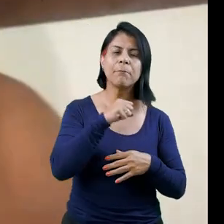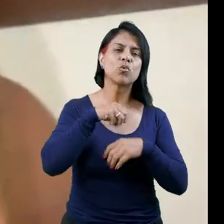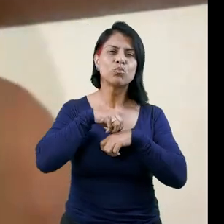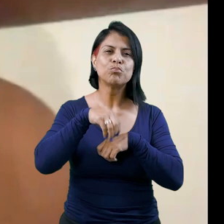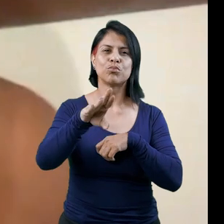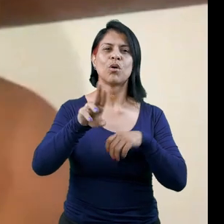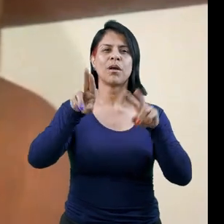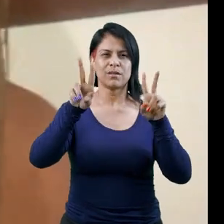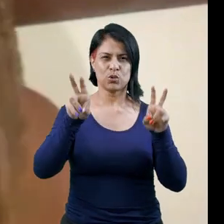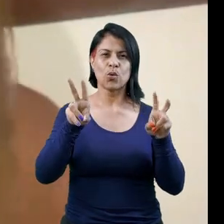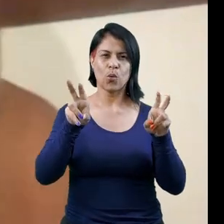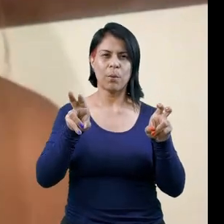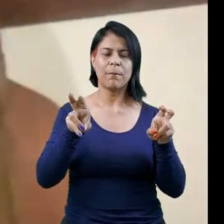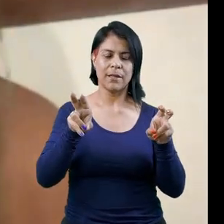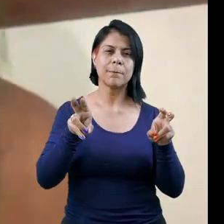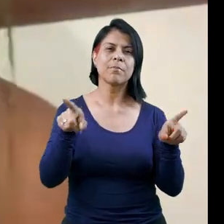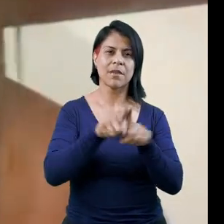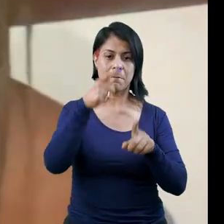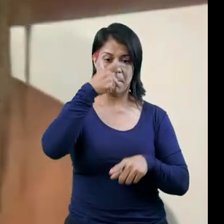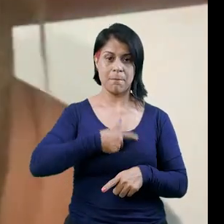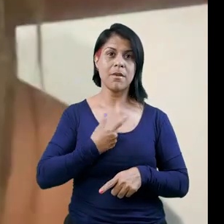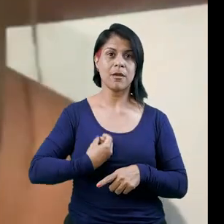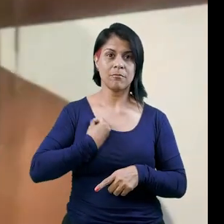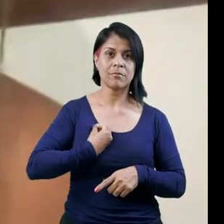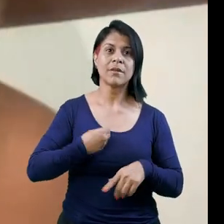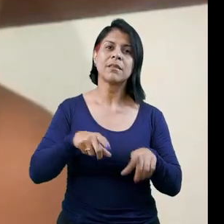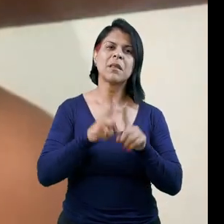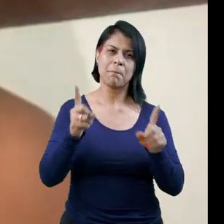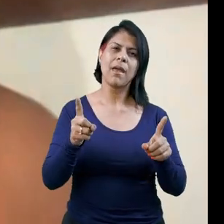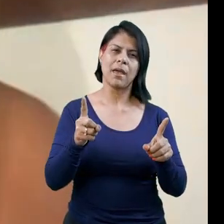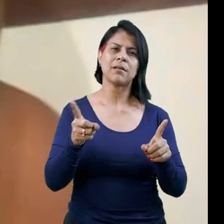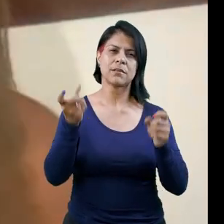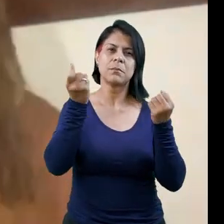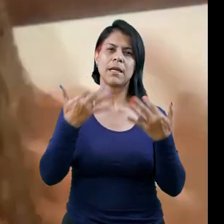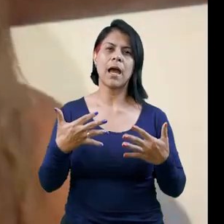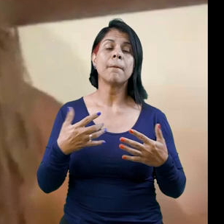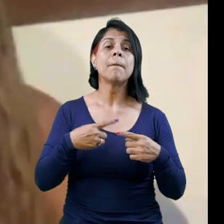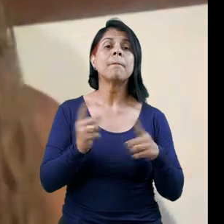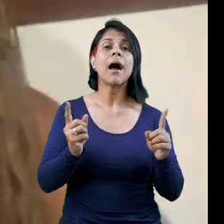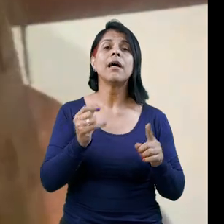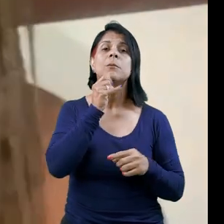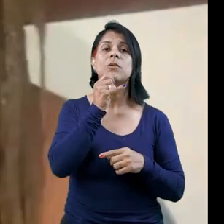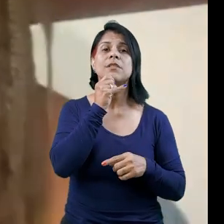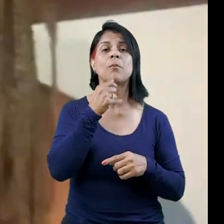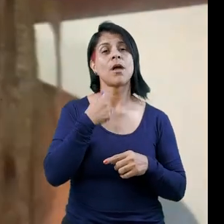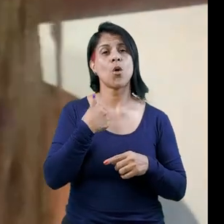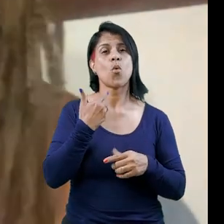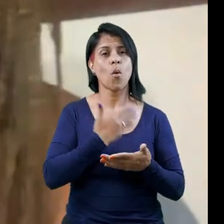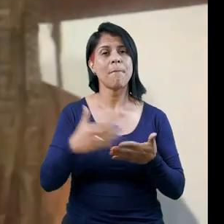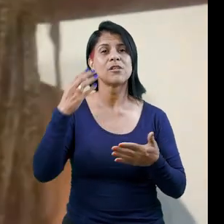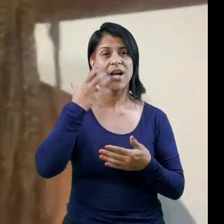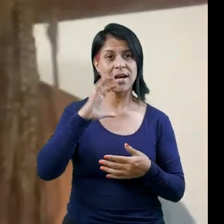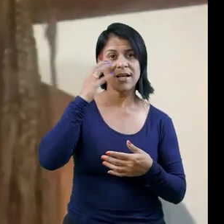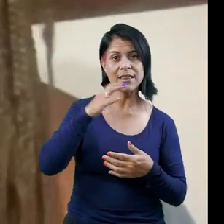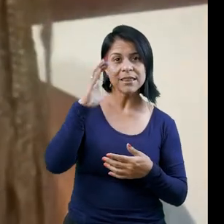pouco sobre mim, mas vou falar muito também, de certa forma. Mas quando eu começo a cantar, e eu começo a cantar